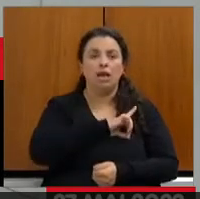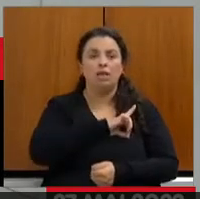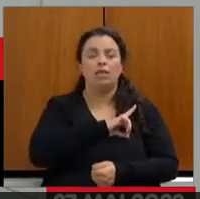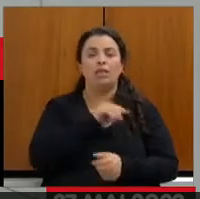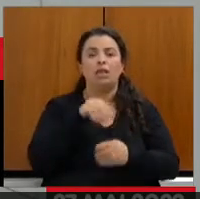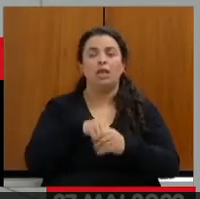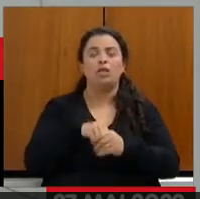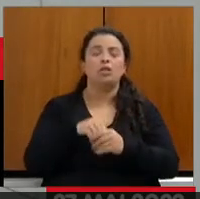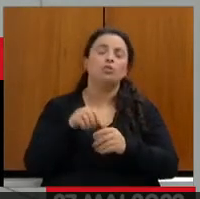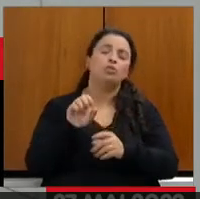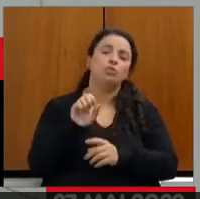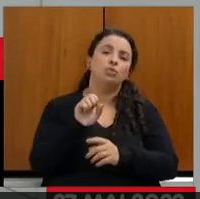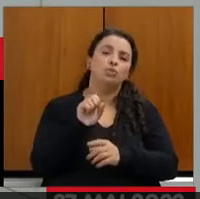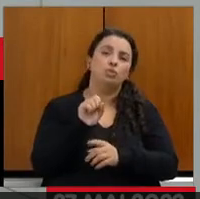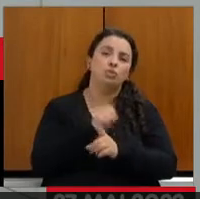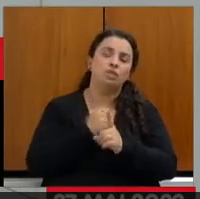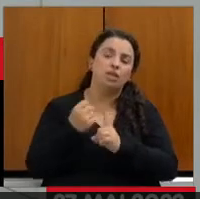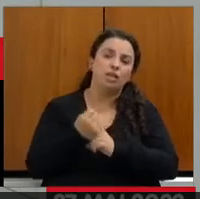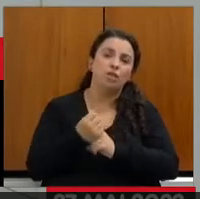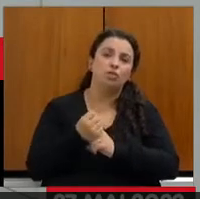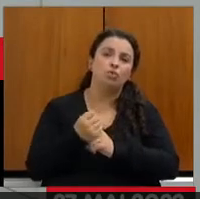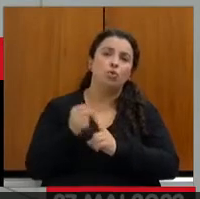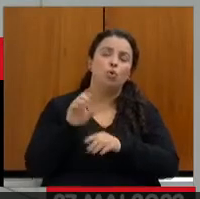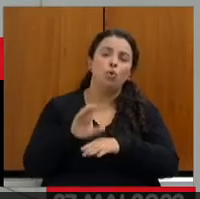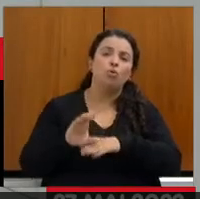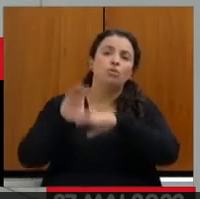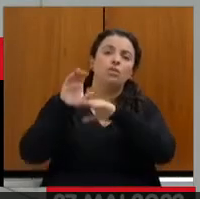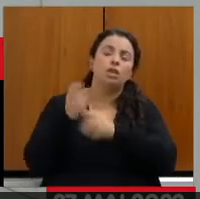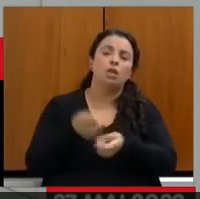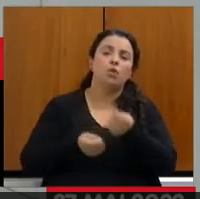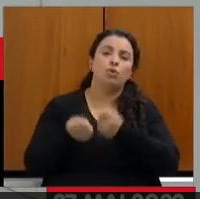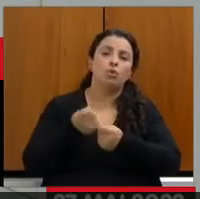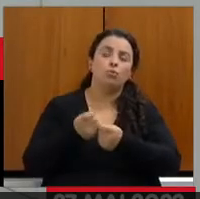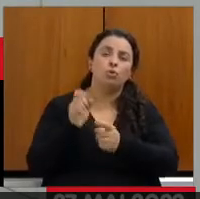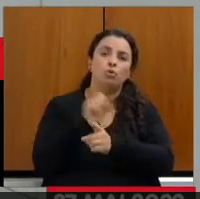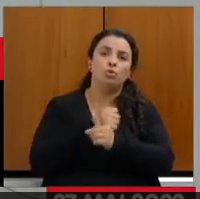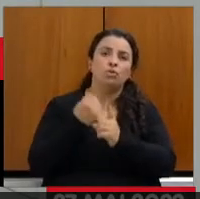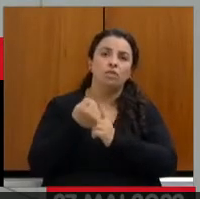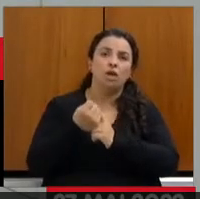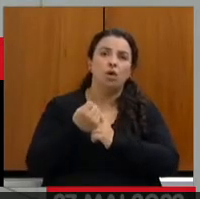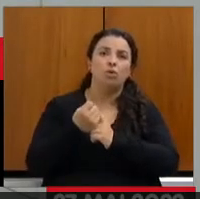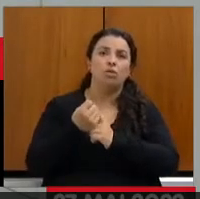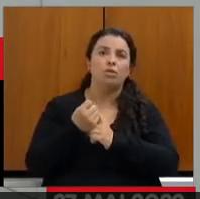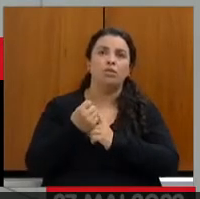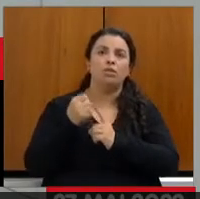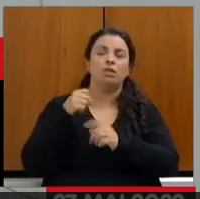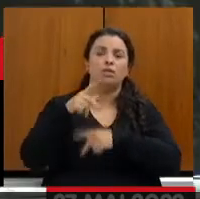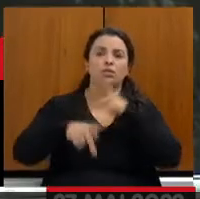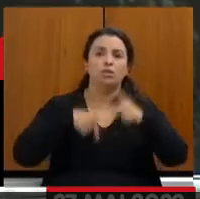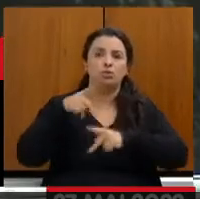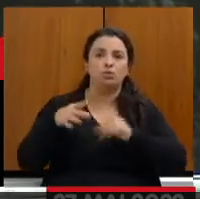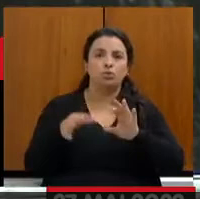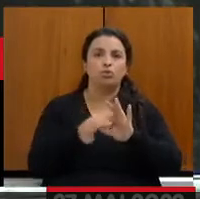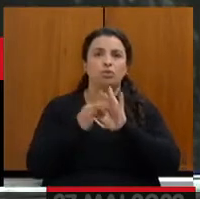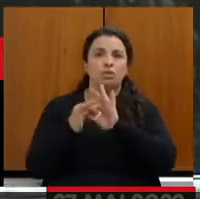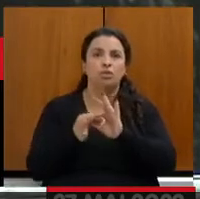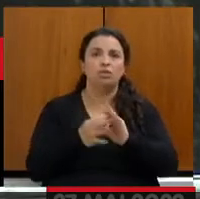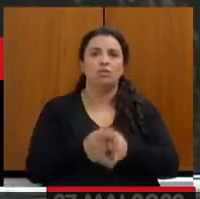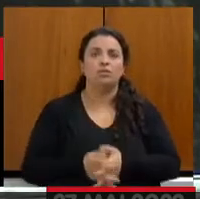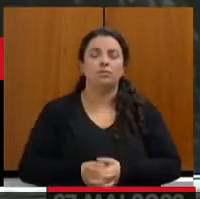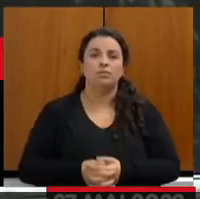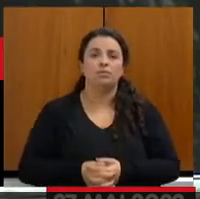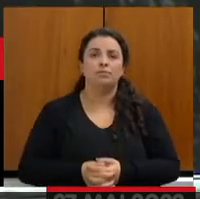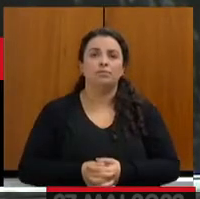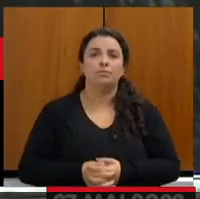Conselho econômico e social das Nações Unidas e é com muito orgulho e prazer